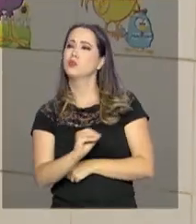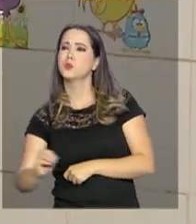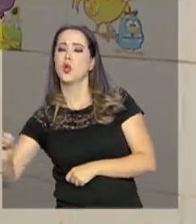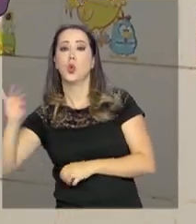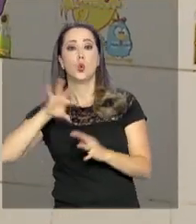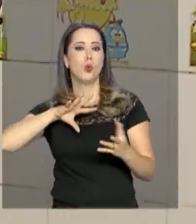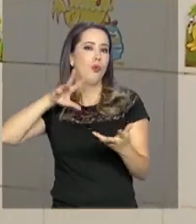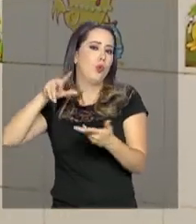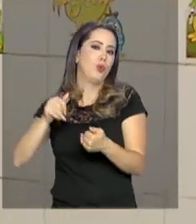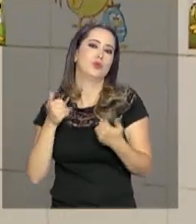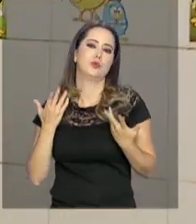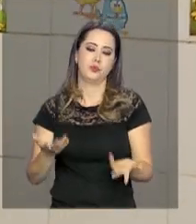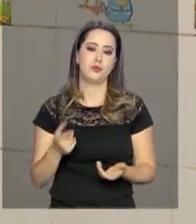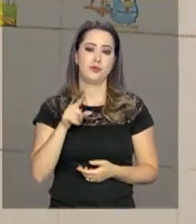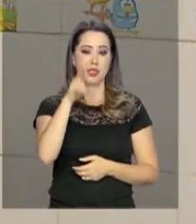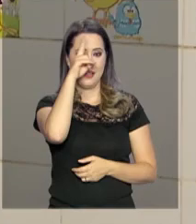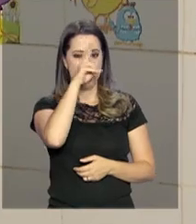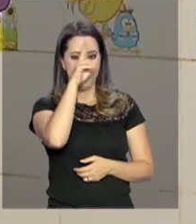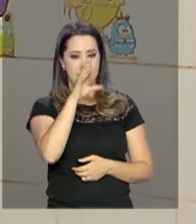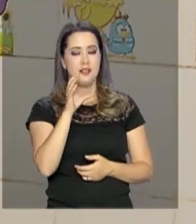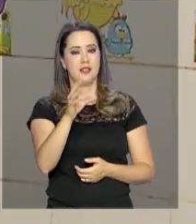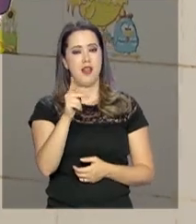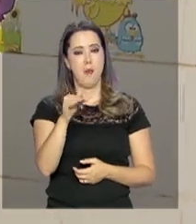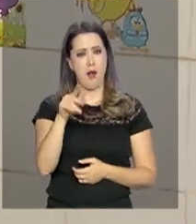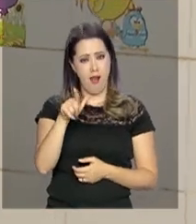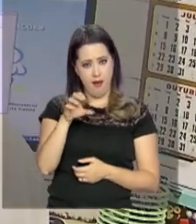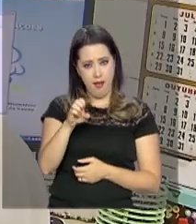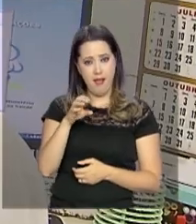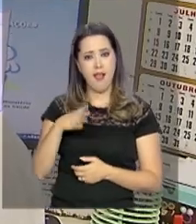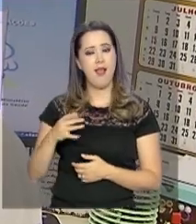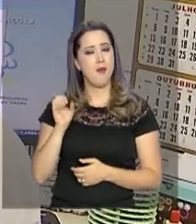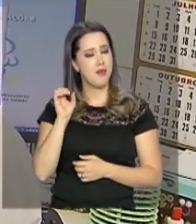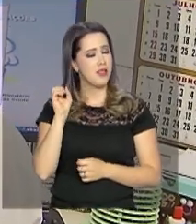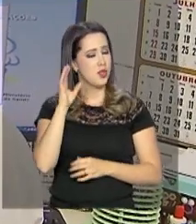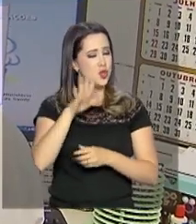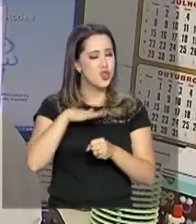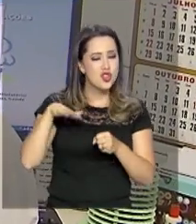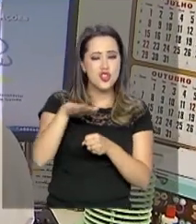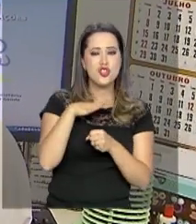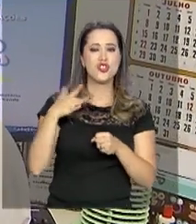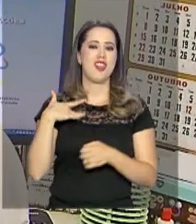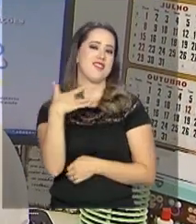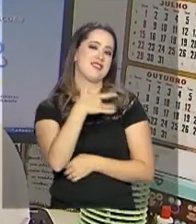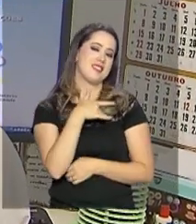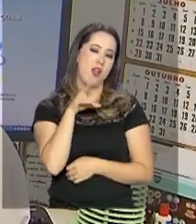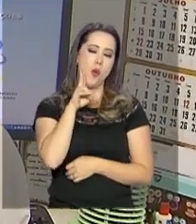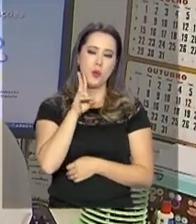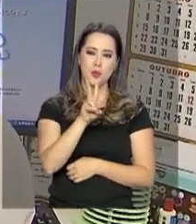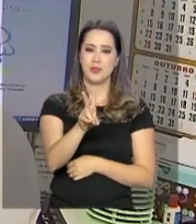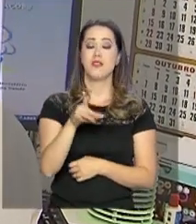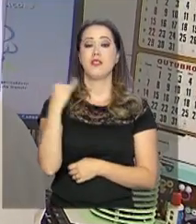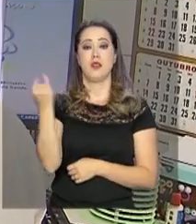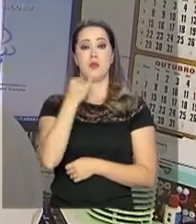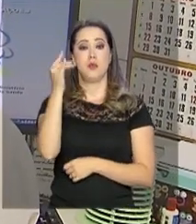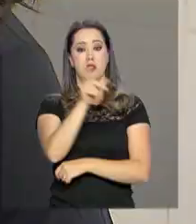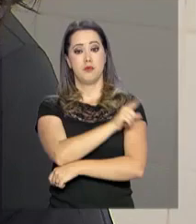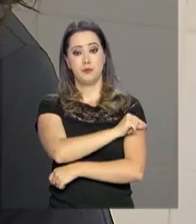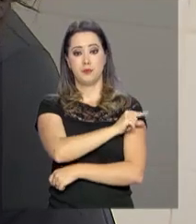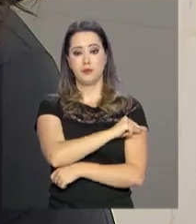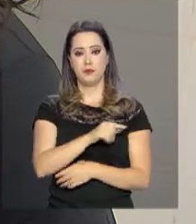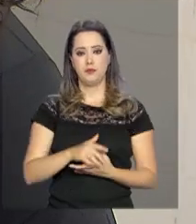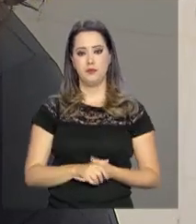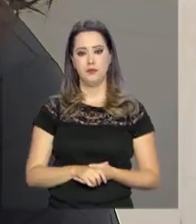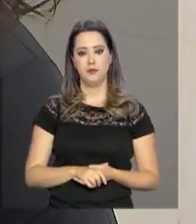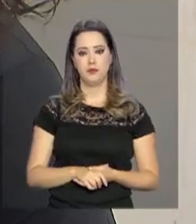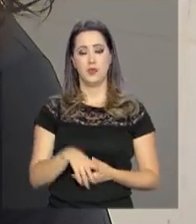E lembra do Caleb? Ele segue cheio de saúde, porque a família reconhece a importância das vacinas. A gente vê